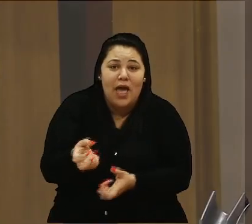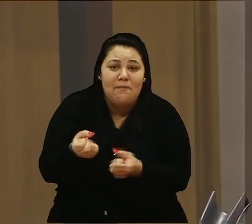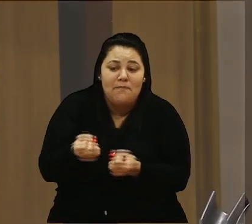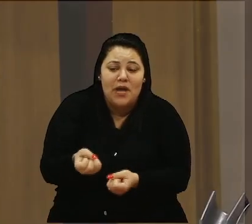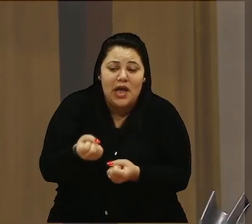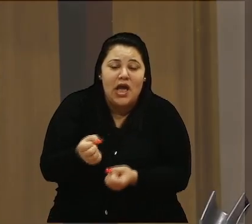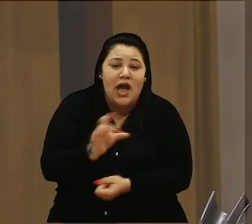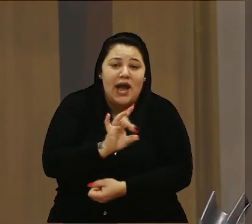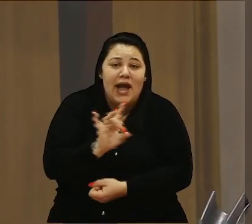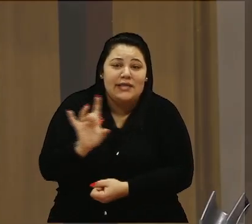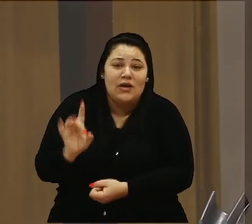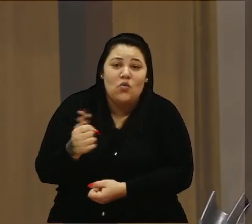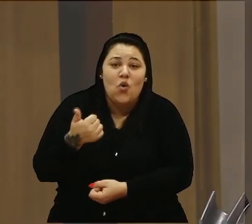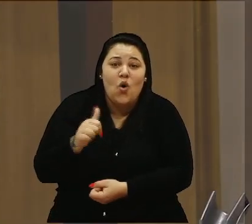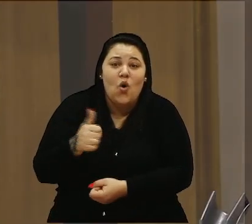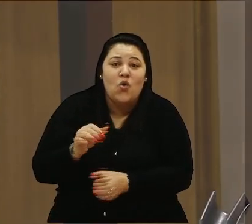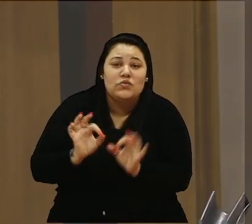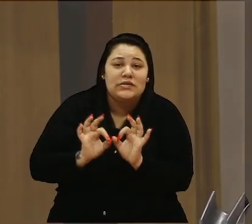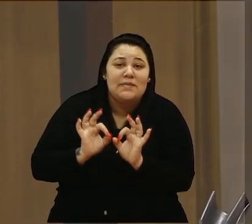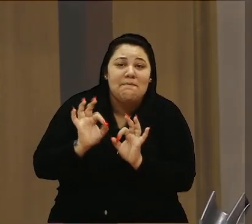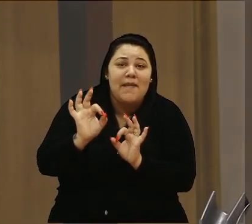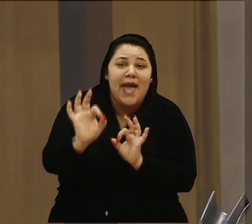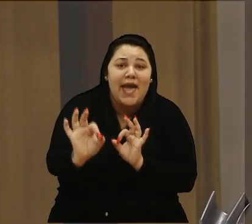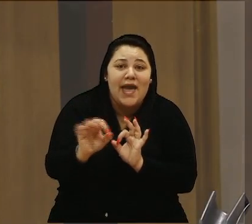de 11 metros,